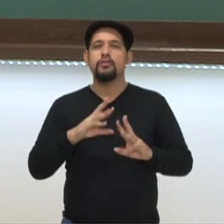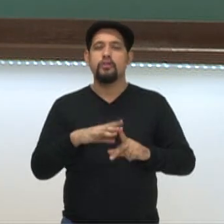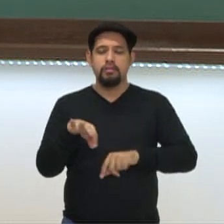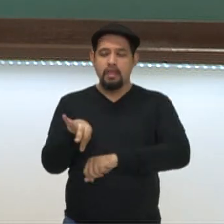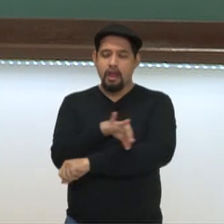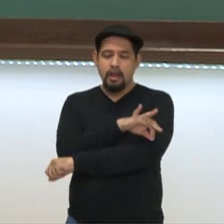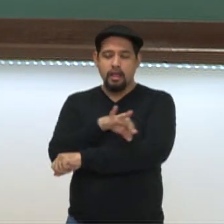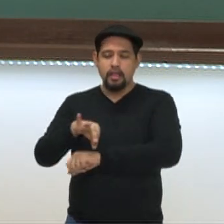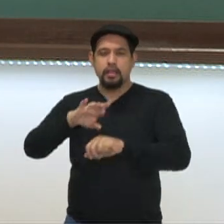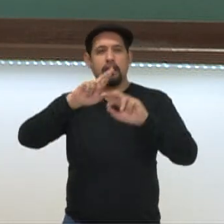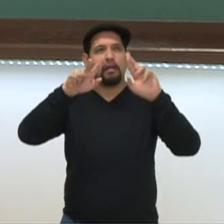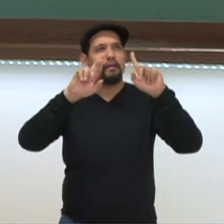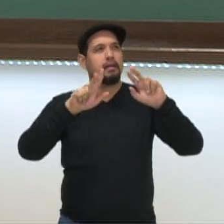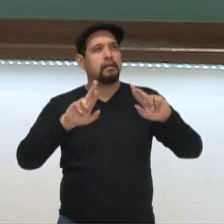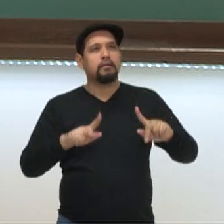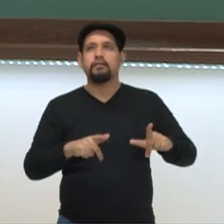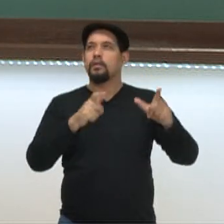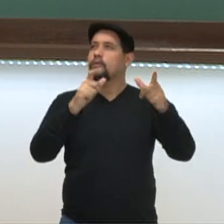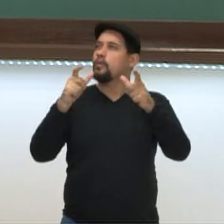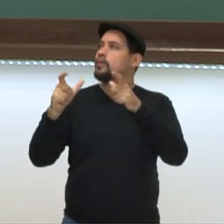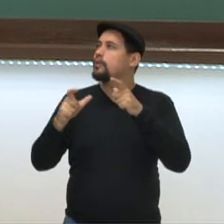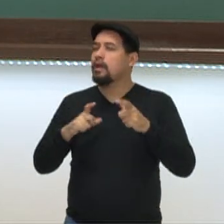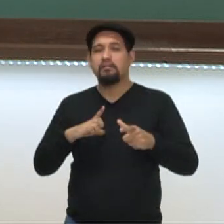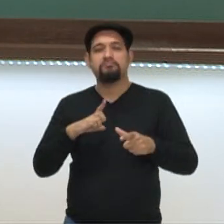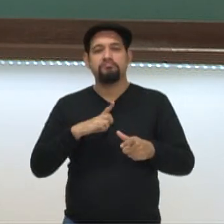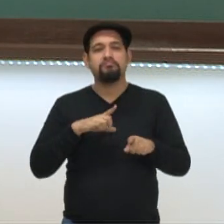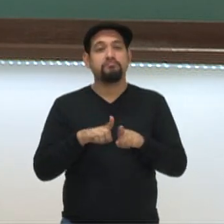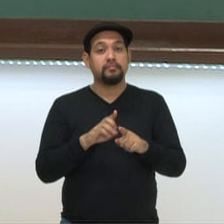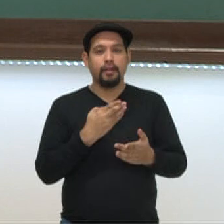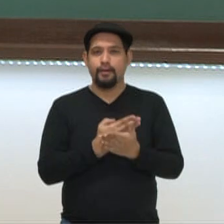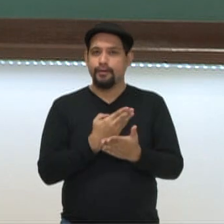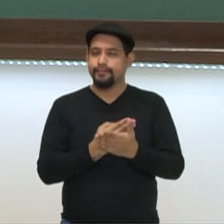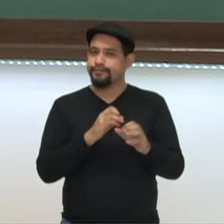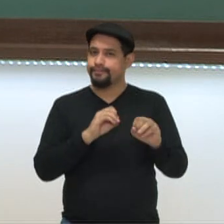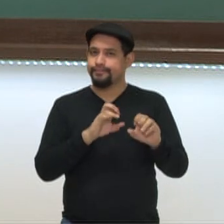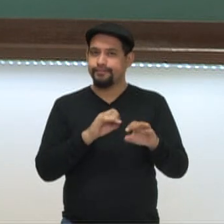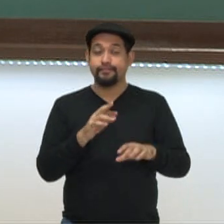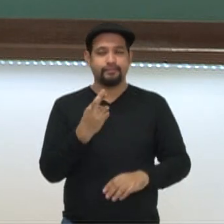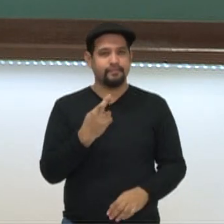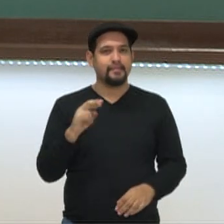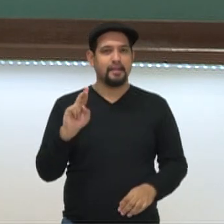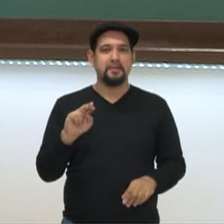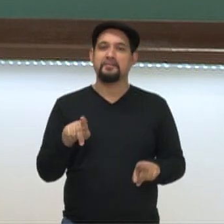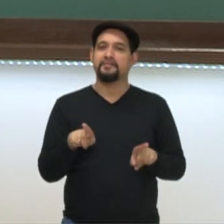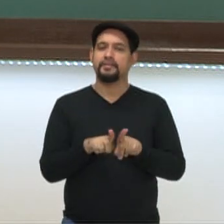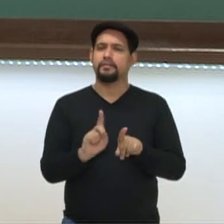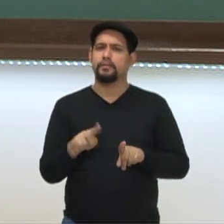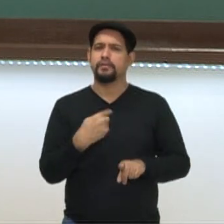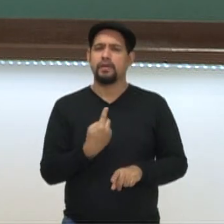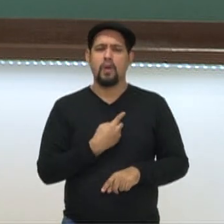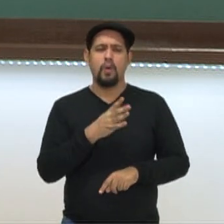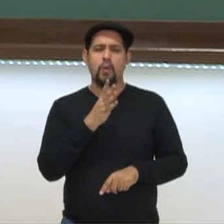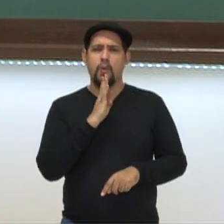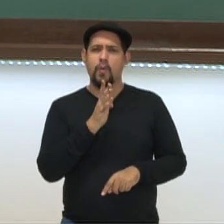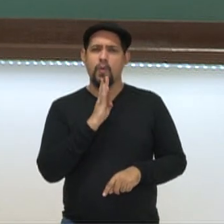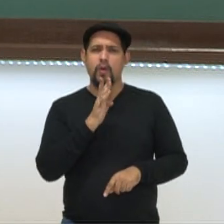os diferentes lugares sagrados. E nossa aula de ensino religioso também vamos conhecer